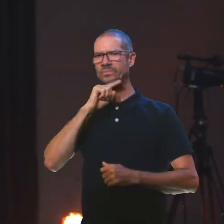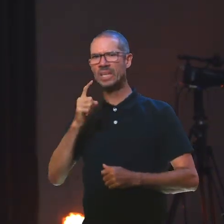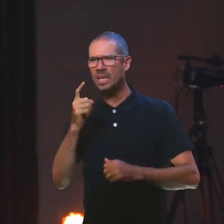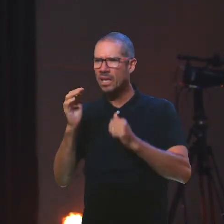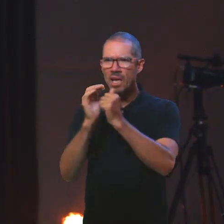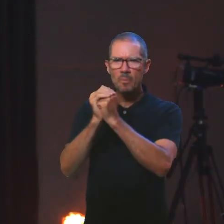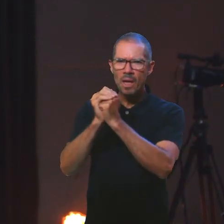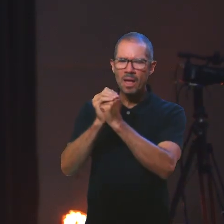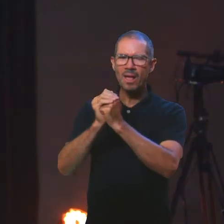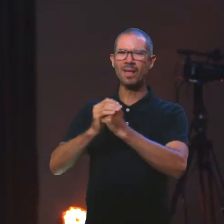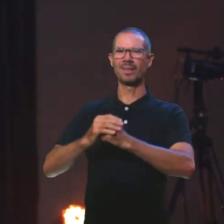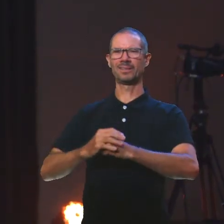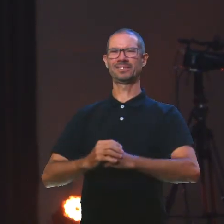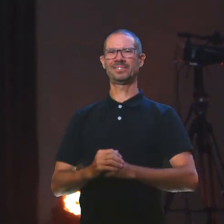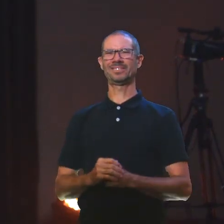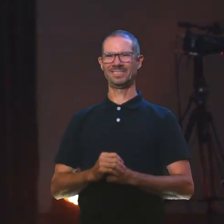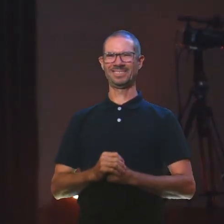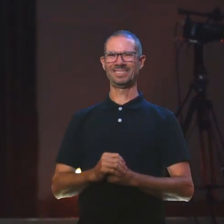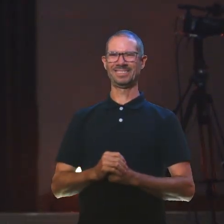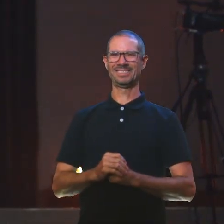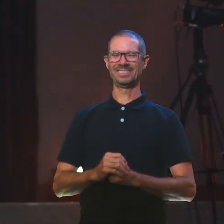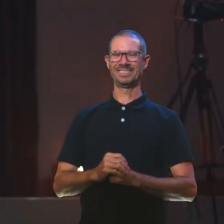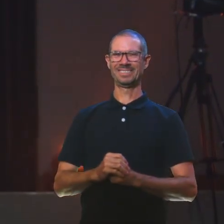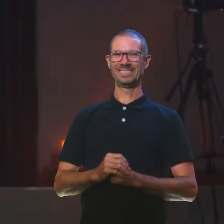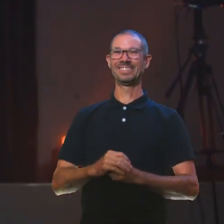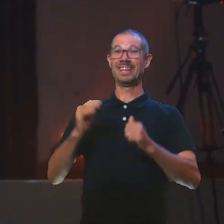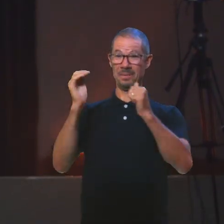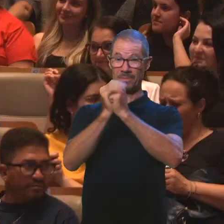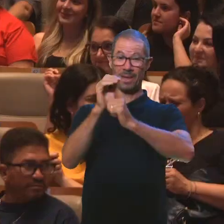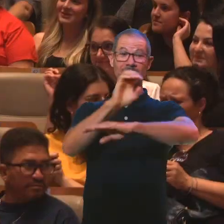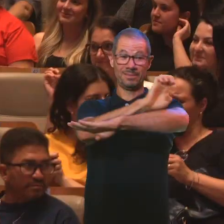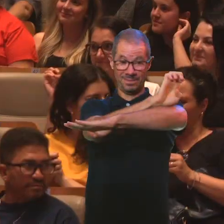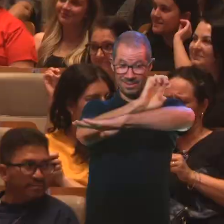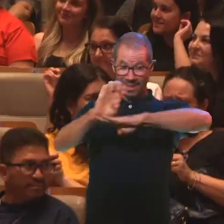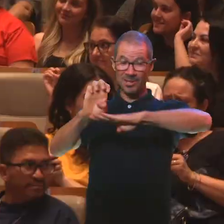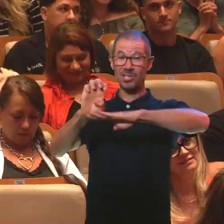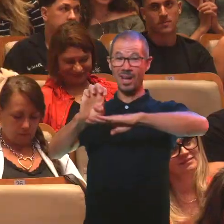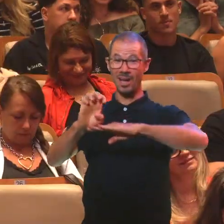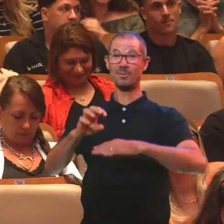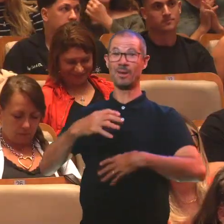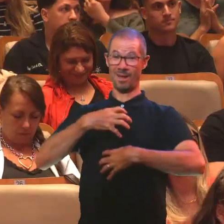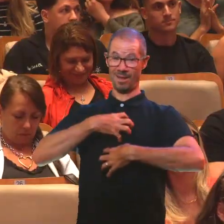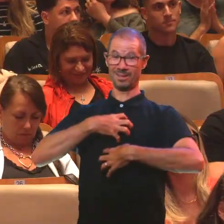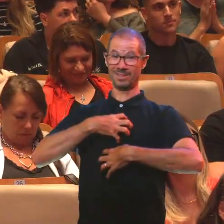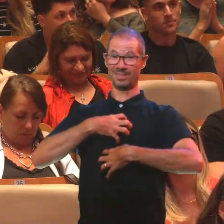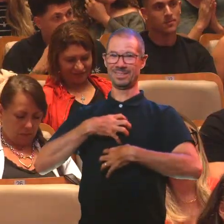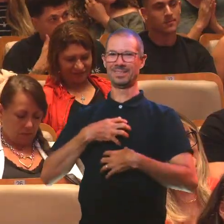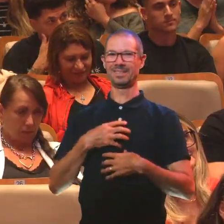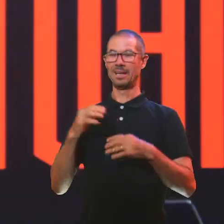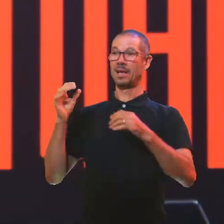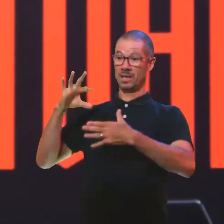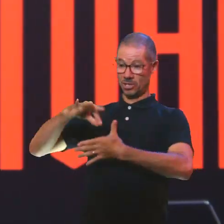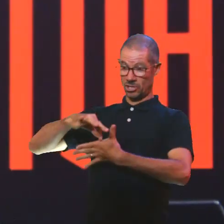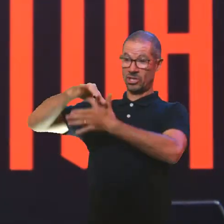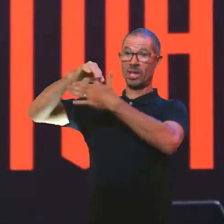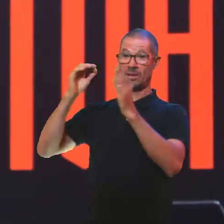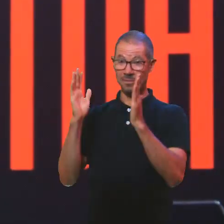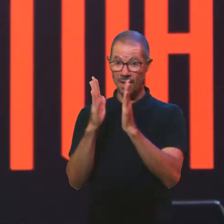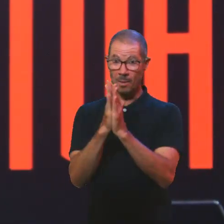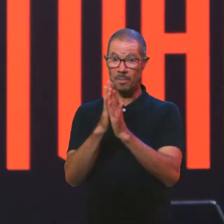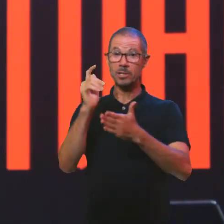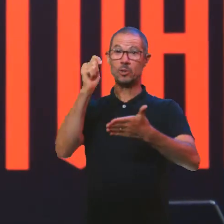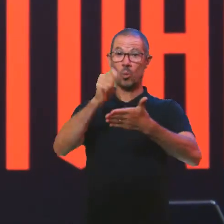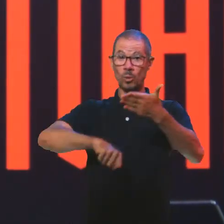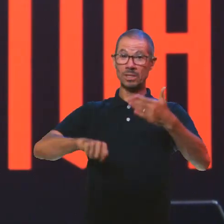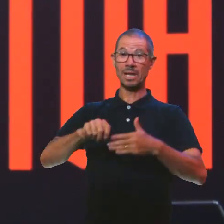amém? Ah, pelo menos aí, ó, os estagiários e tem chefe falando amém, vai te contratar essa semana em